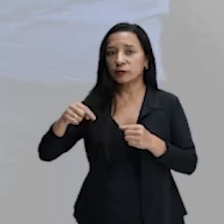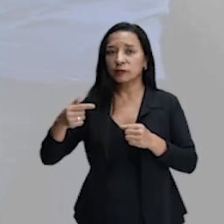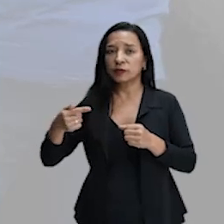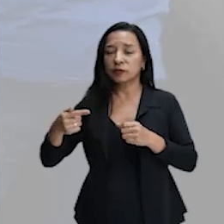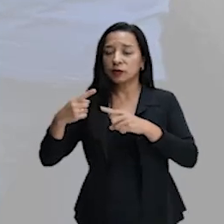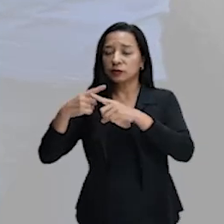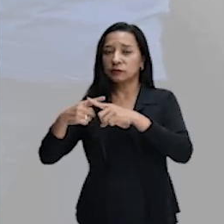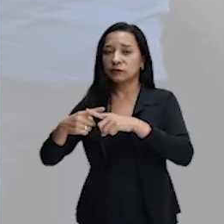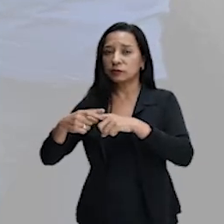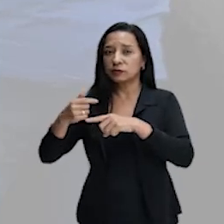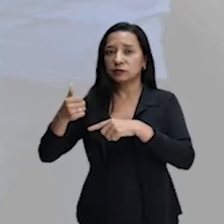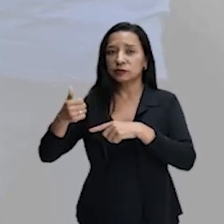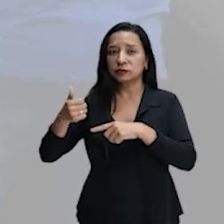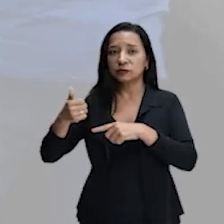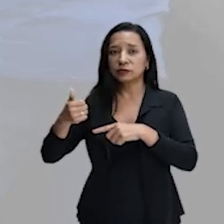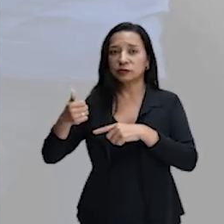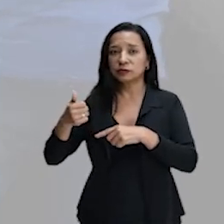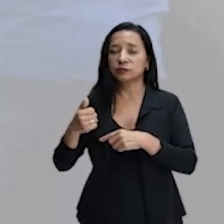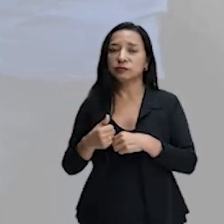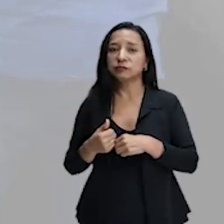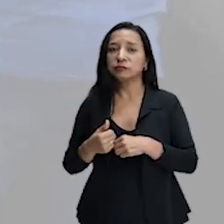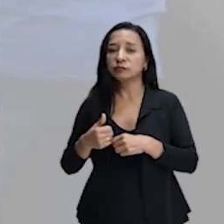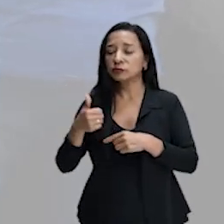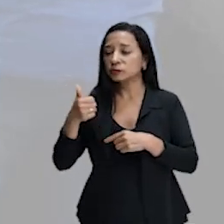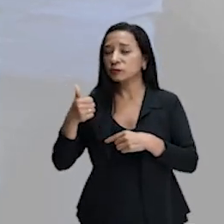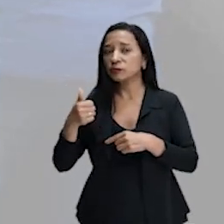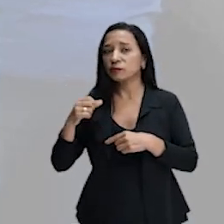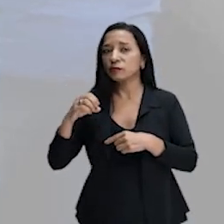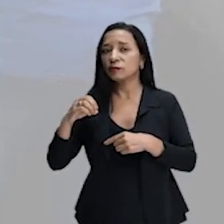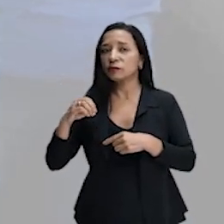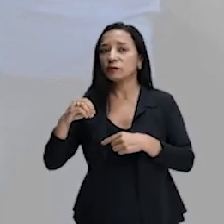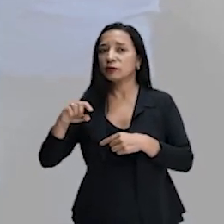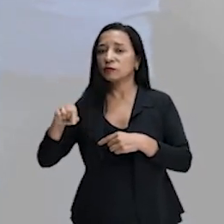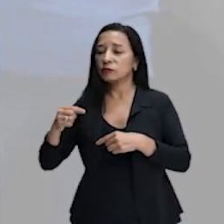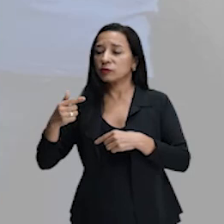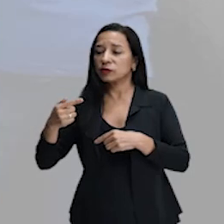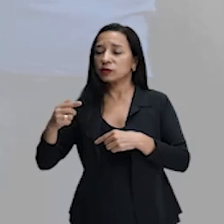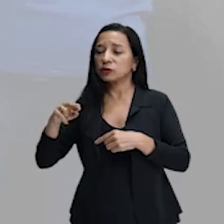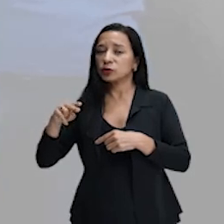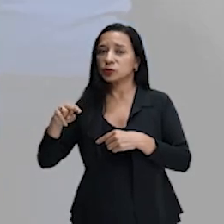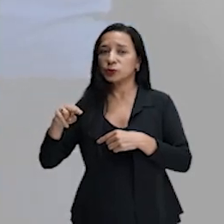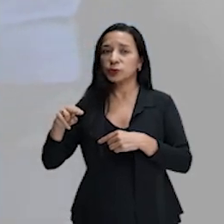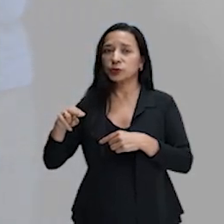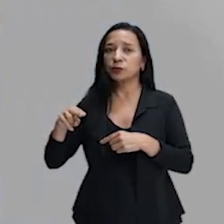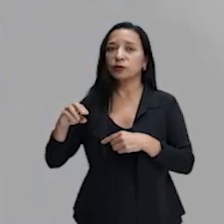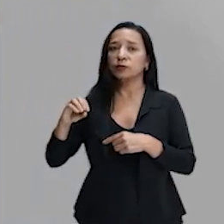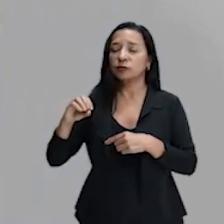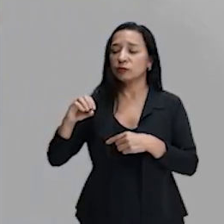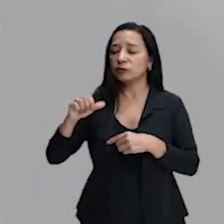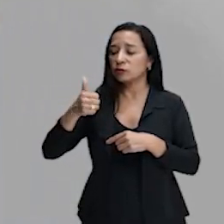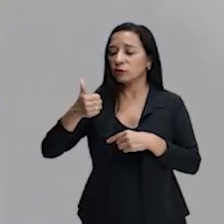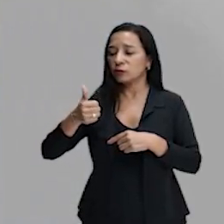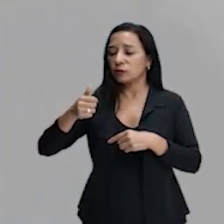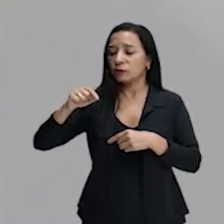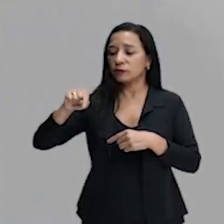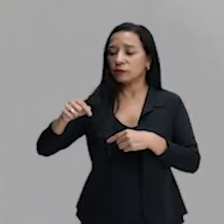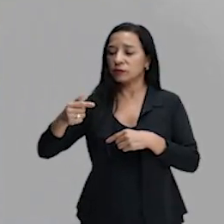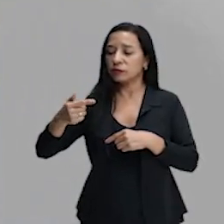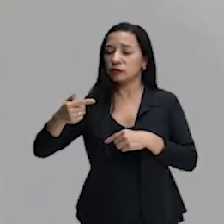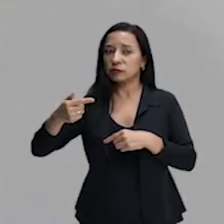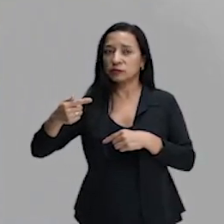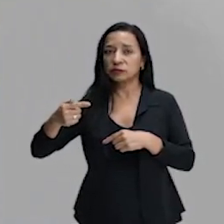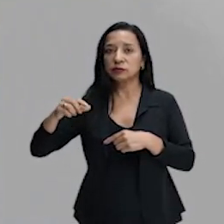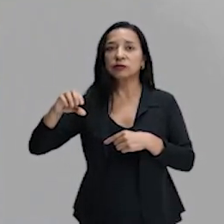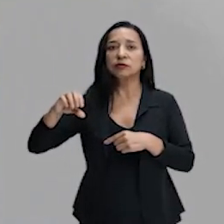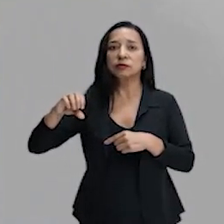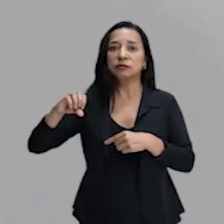0,7 você vai ter um volume de 1,19 met C beleza galera